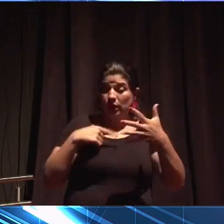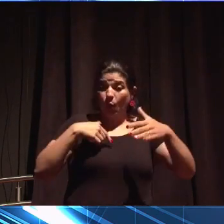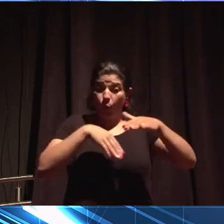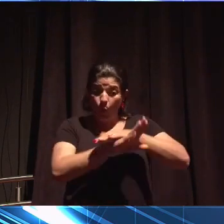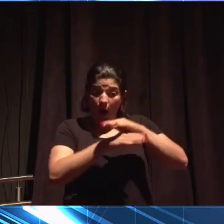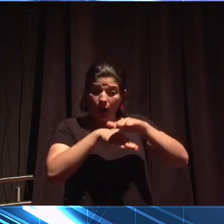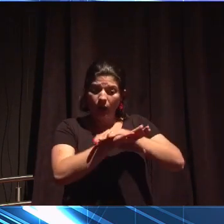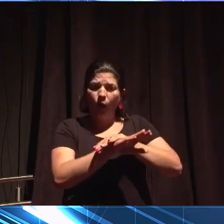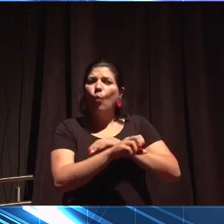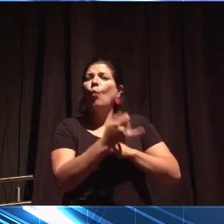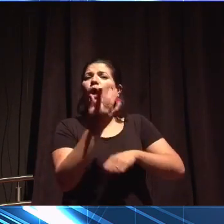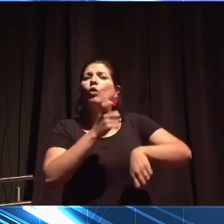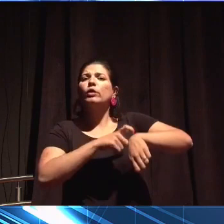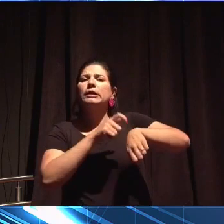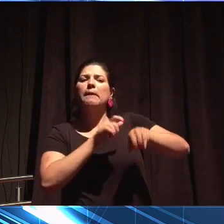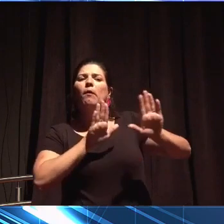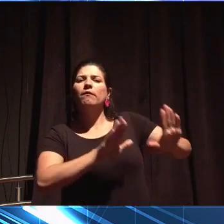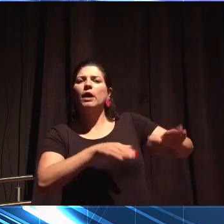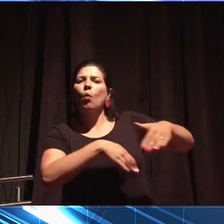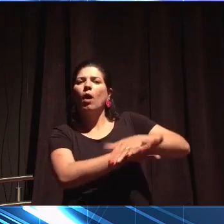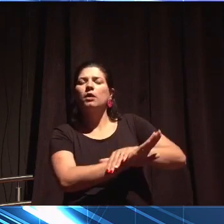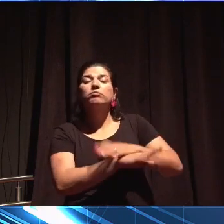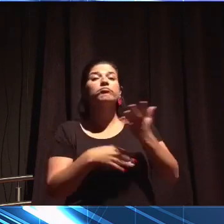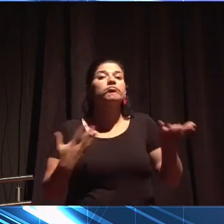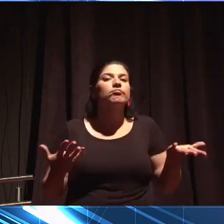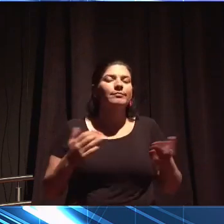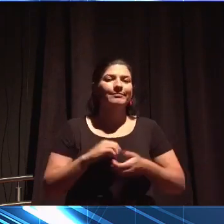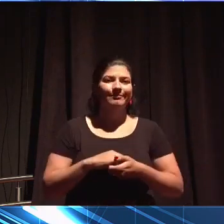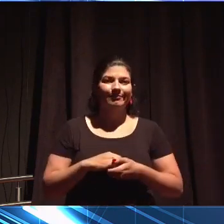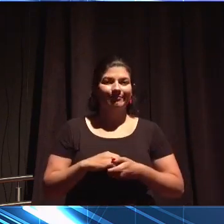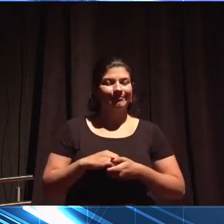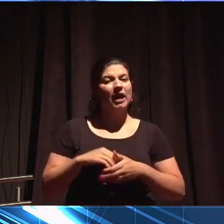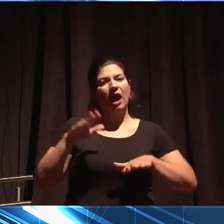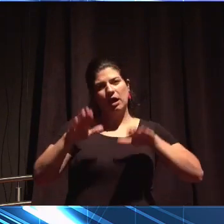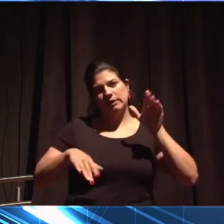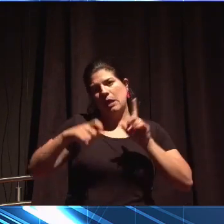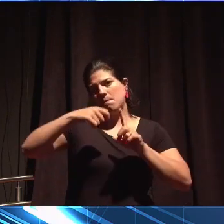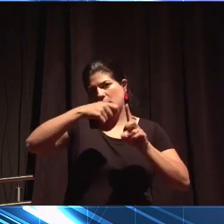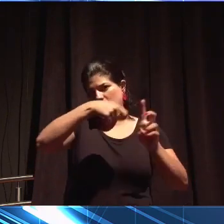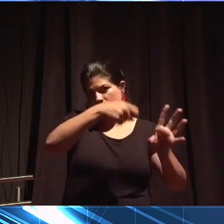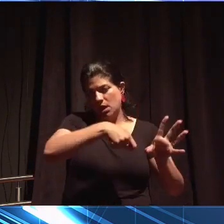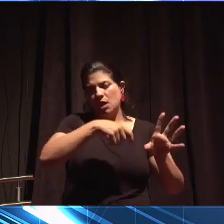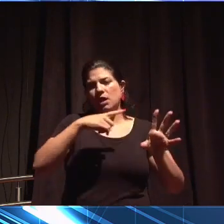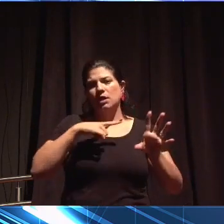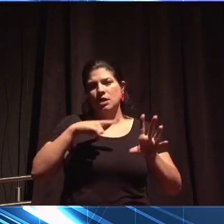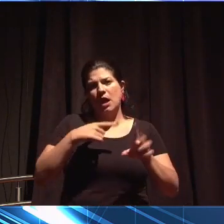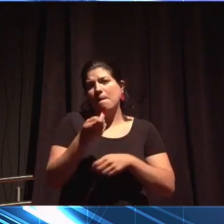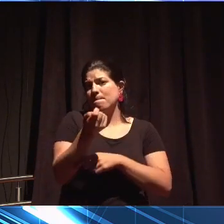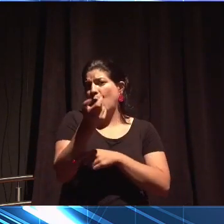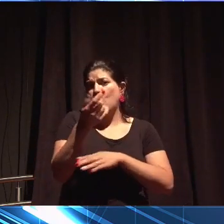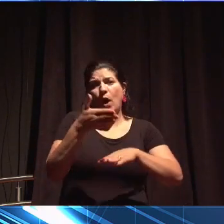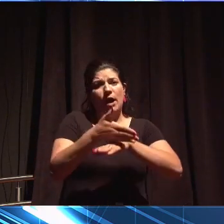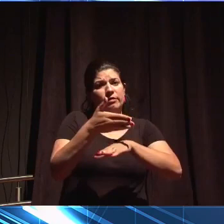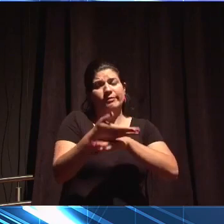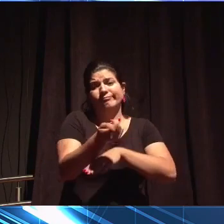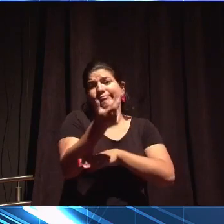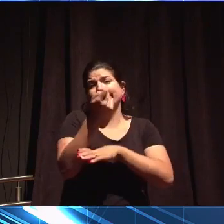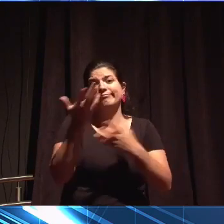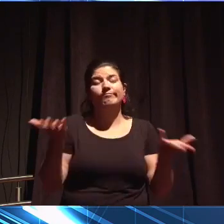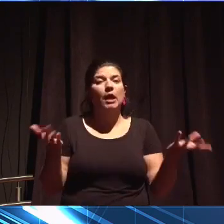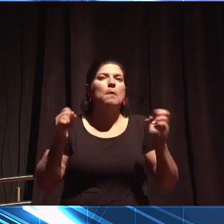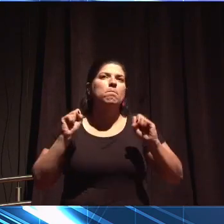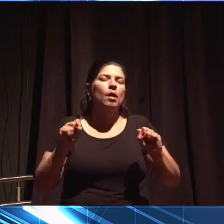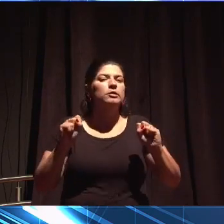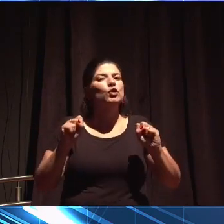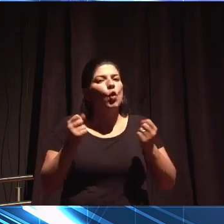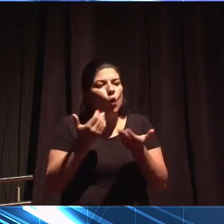né? Por quanto tempo a gente precisa deles. Tem cenários em que, sei lá, depois de alguns meses a gente vai ter pouquíssimos acessos. Então, a gente pode